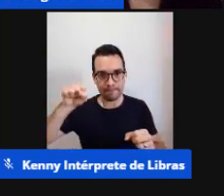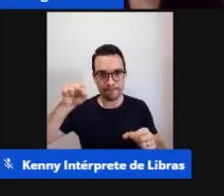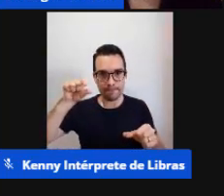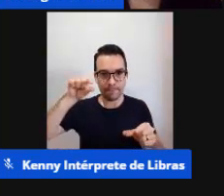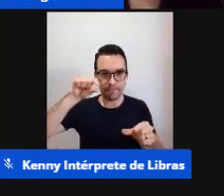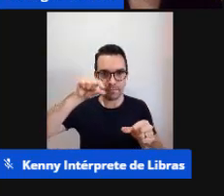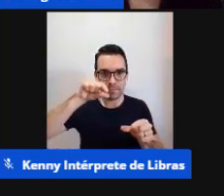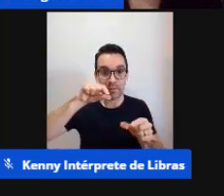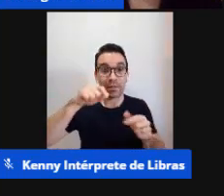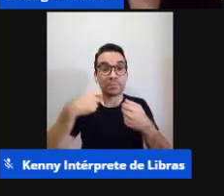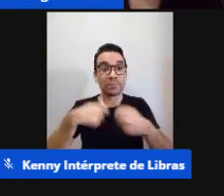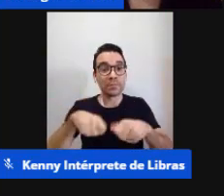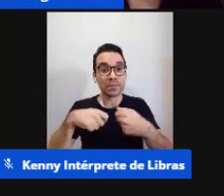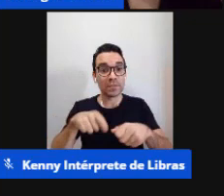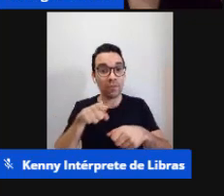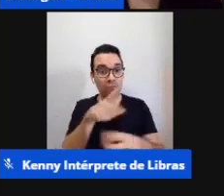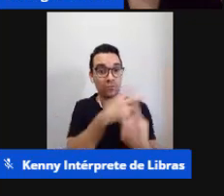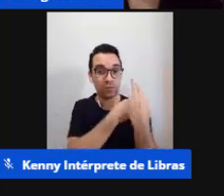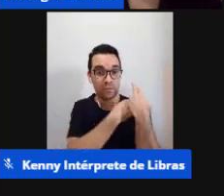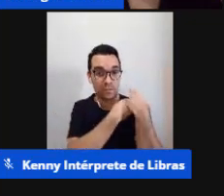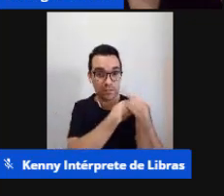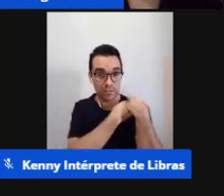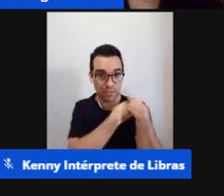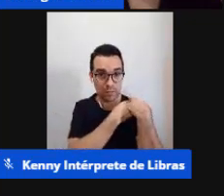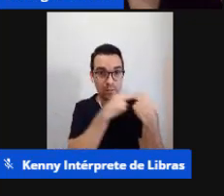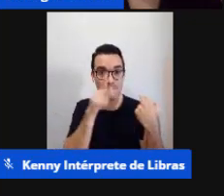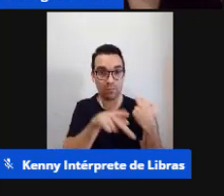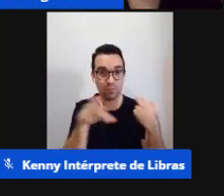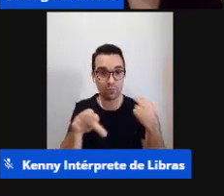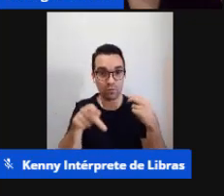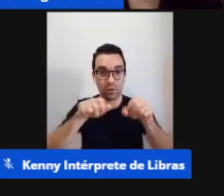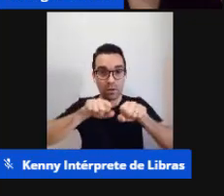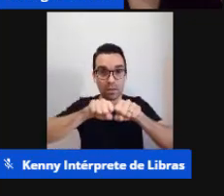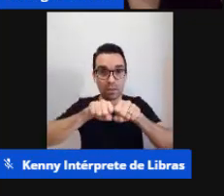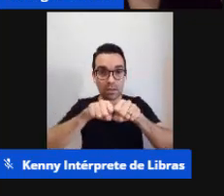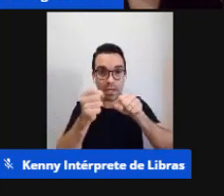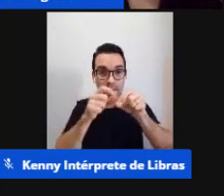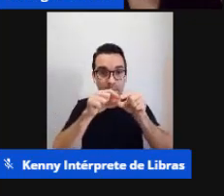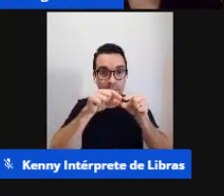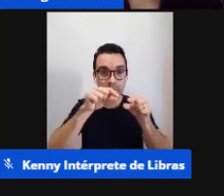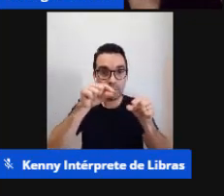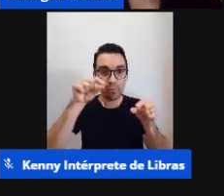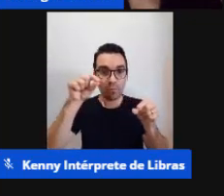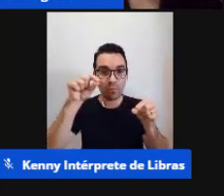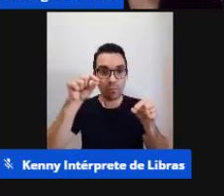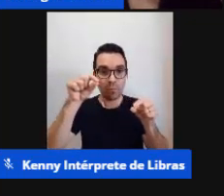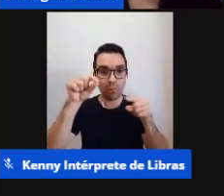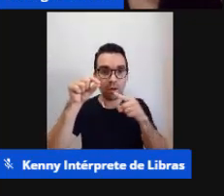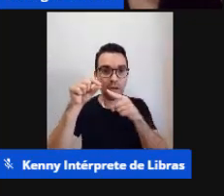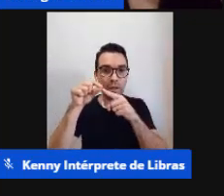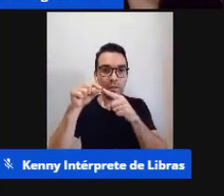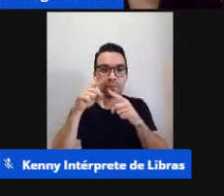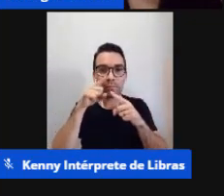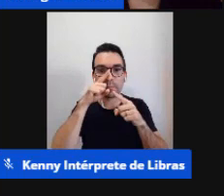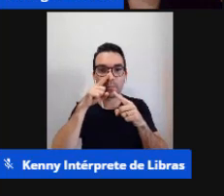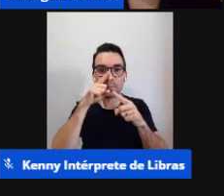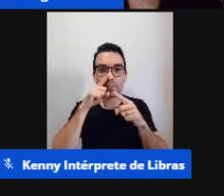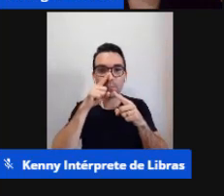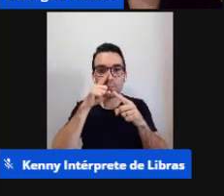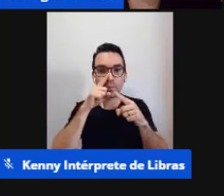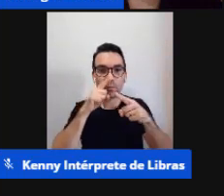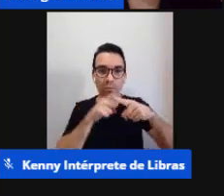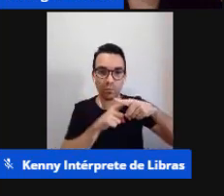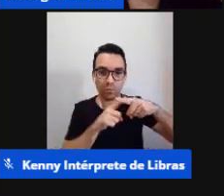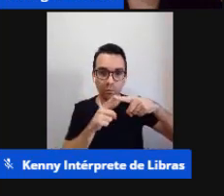ponta do palito de churrasco, tá? Não deixa a criança ir colocando os palitinhos. Não precisa